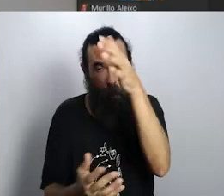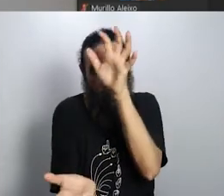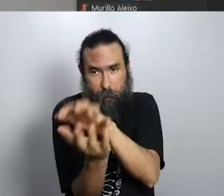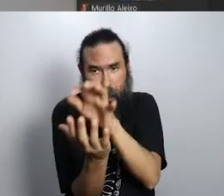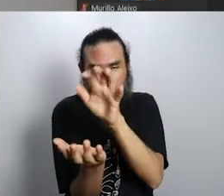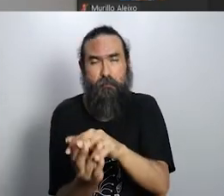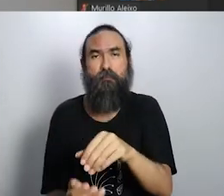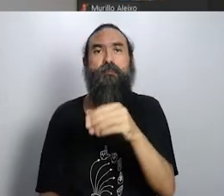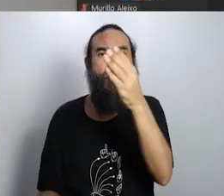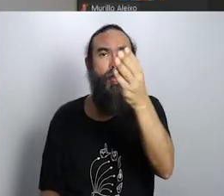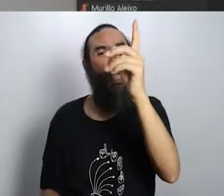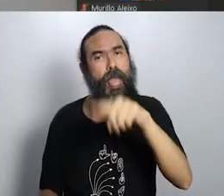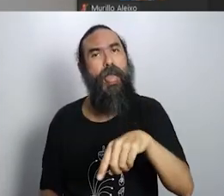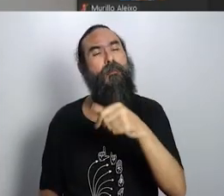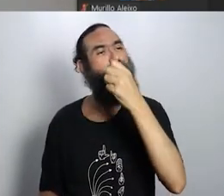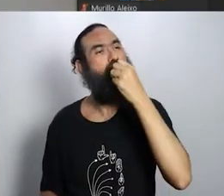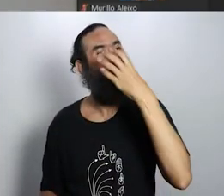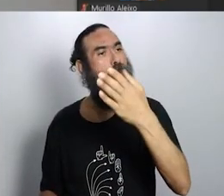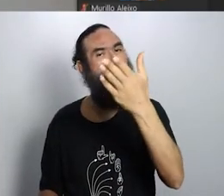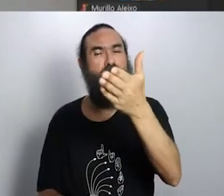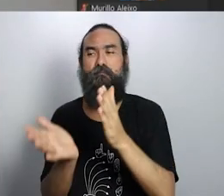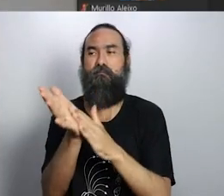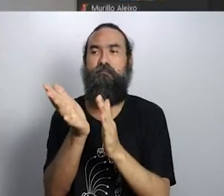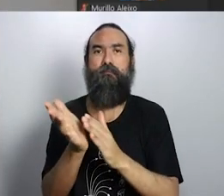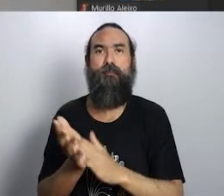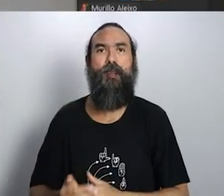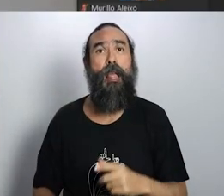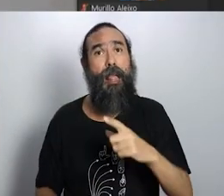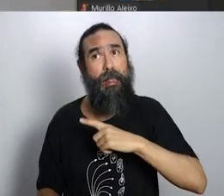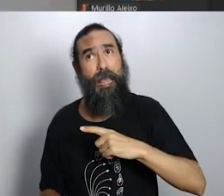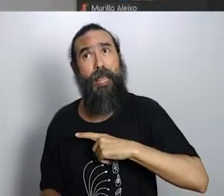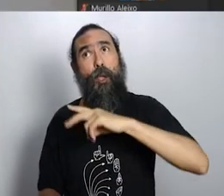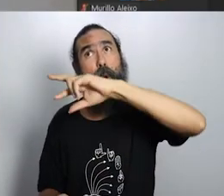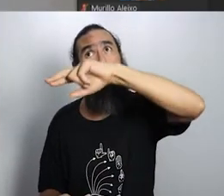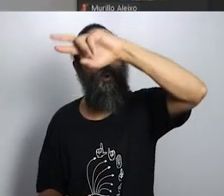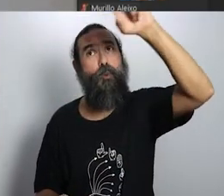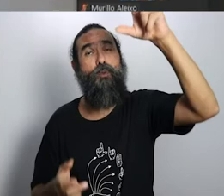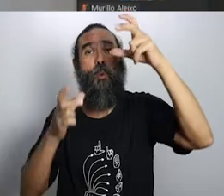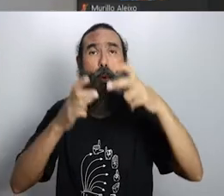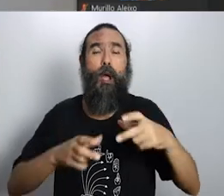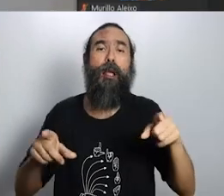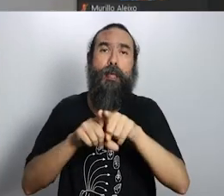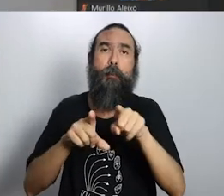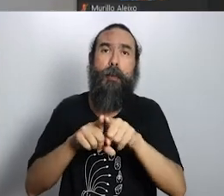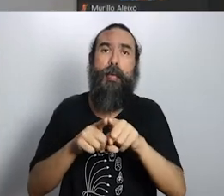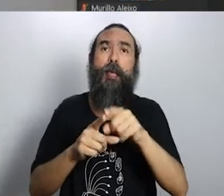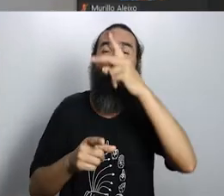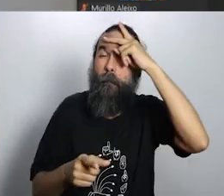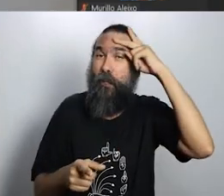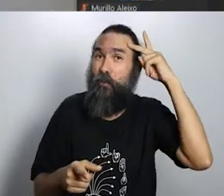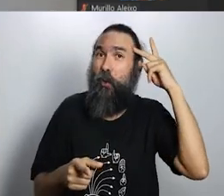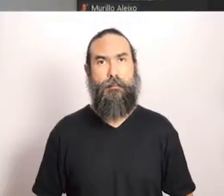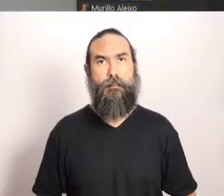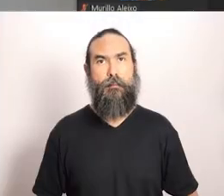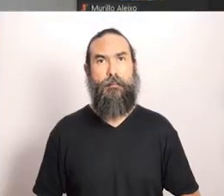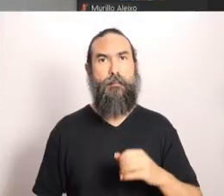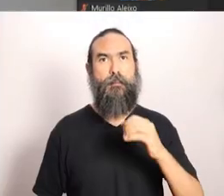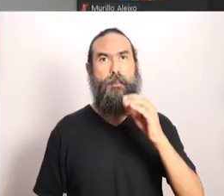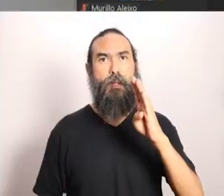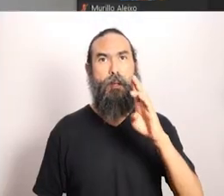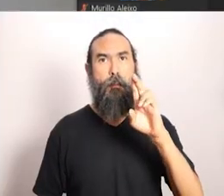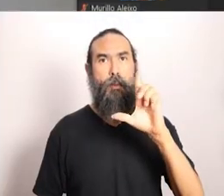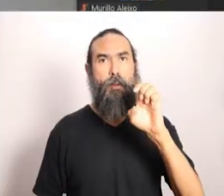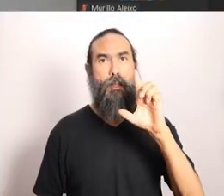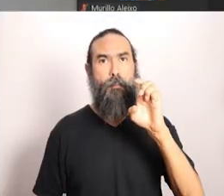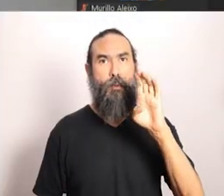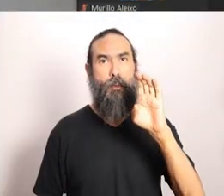Beto, que você fizesse qualquer reinteração, porque eu queria ir para Paulo Bulli, para ele falar